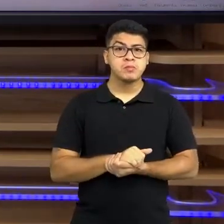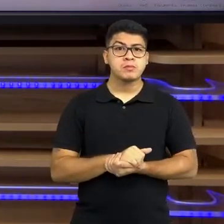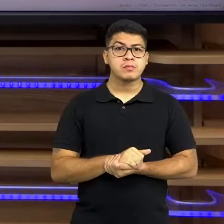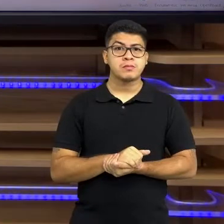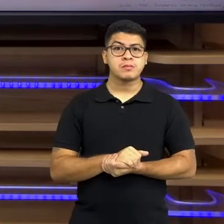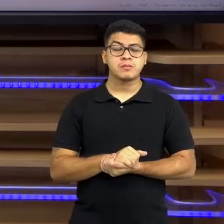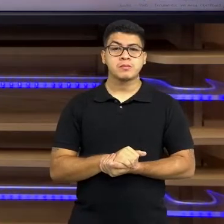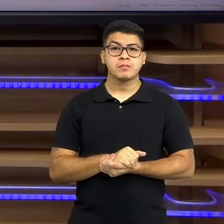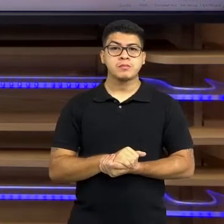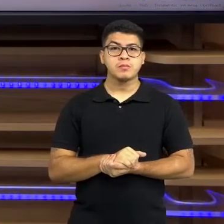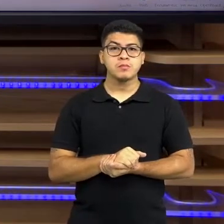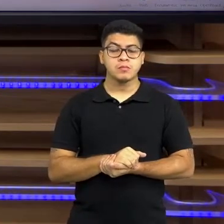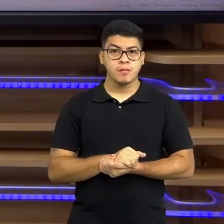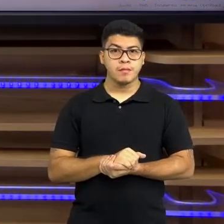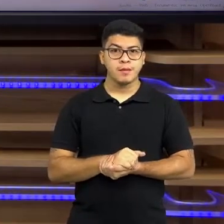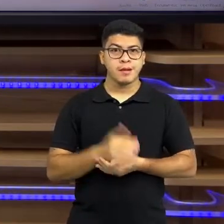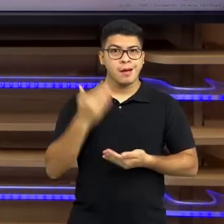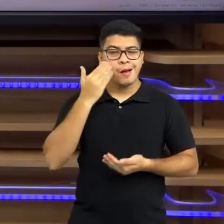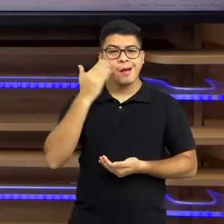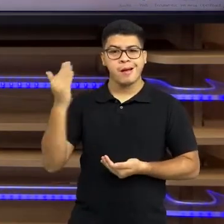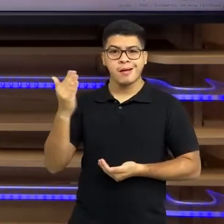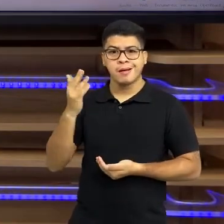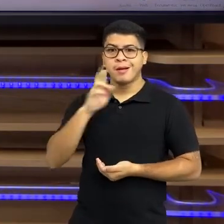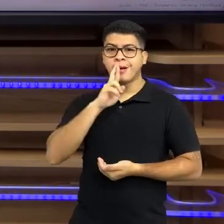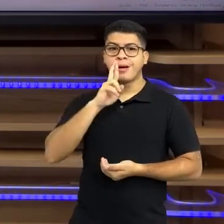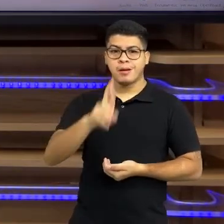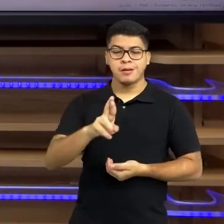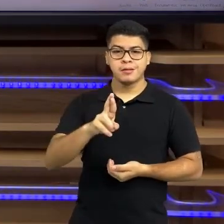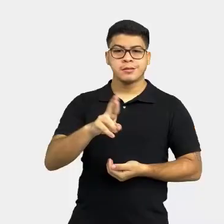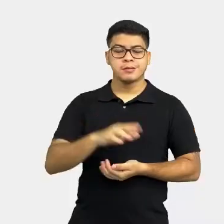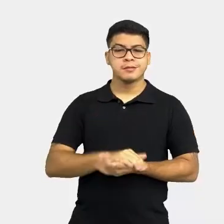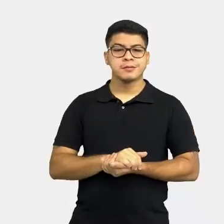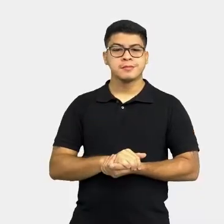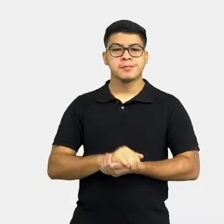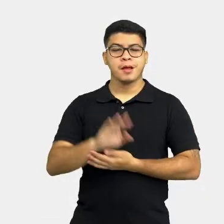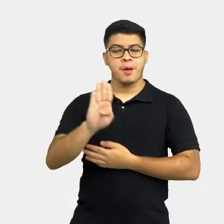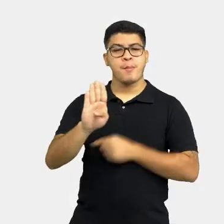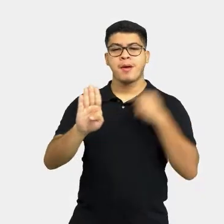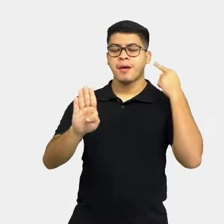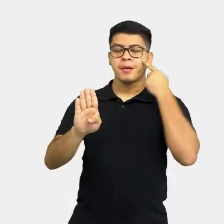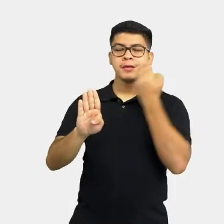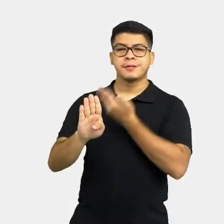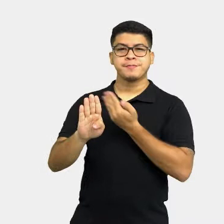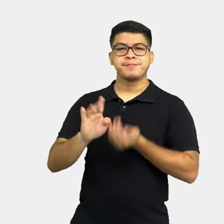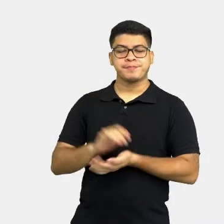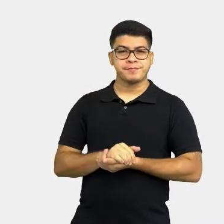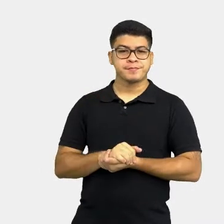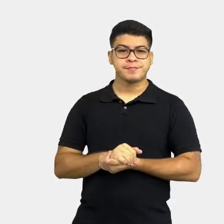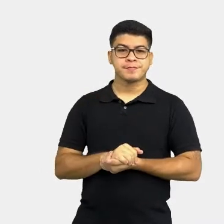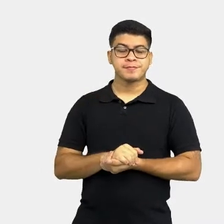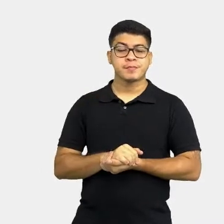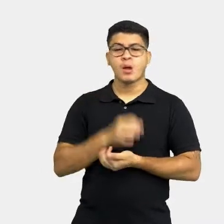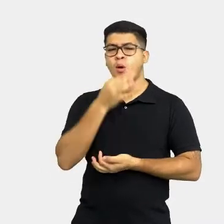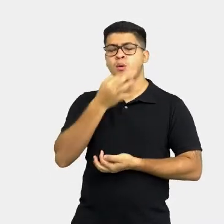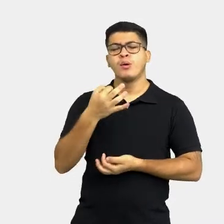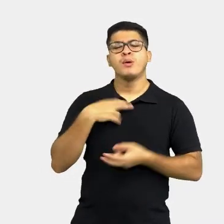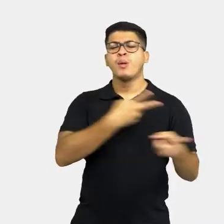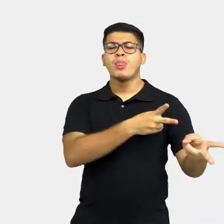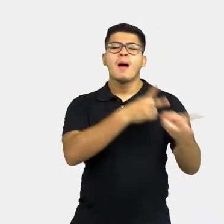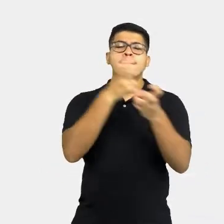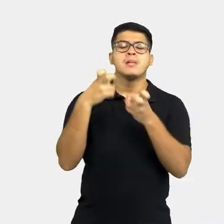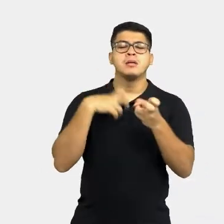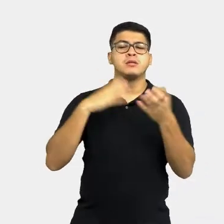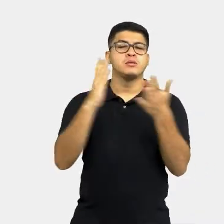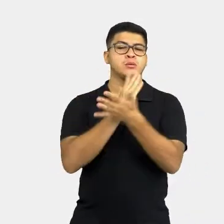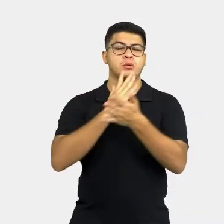aí. Vamos ver então, a resposta certa é a letra B. O nosso comentário, ele diz o seguinte: a percepção